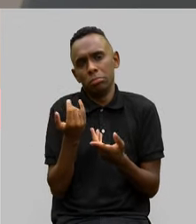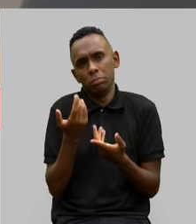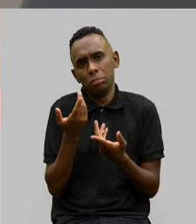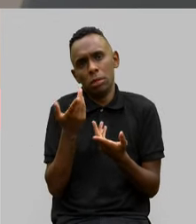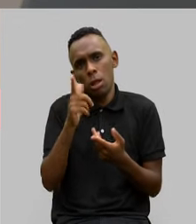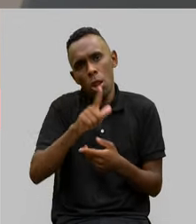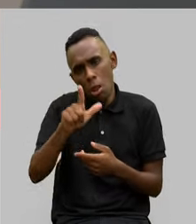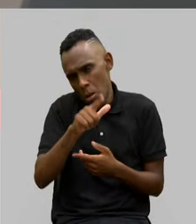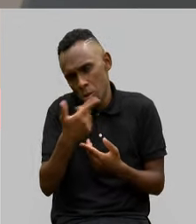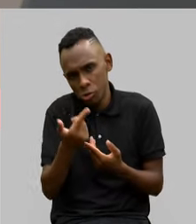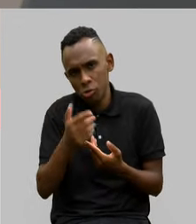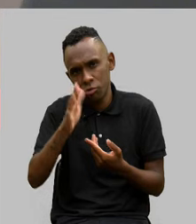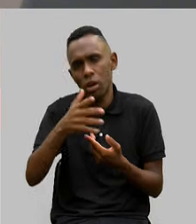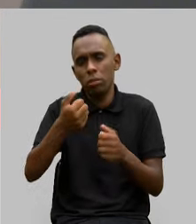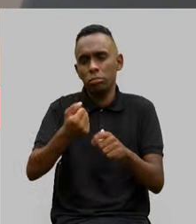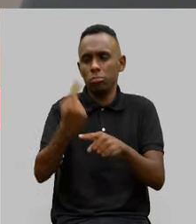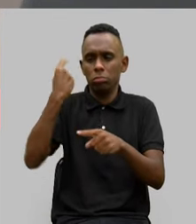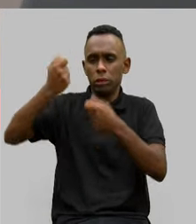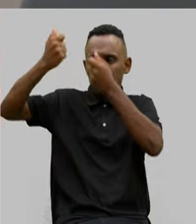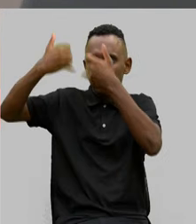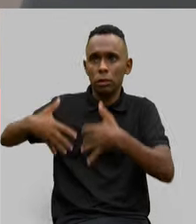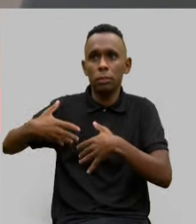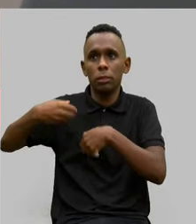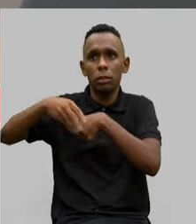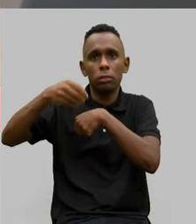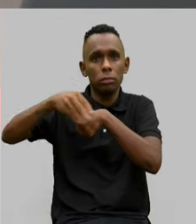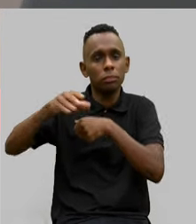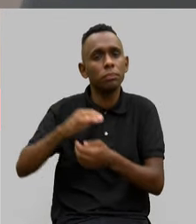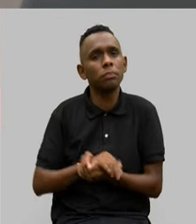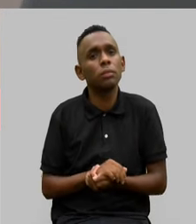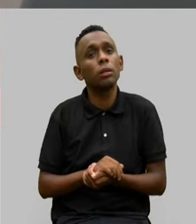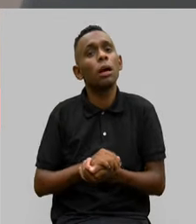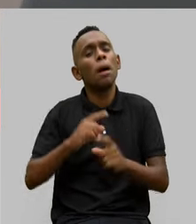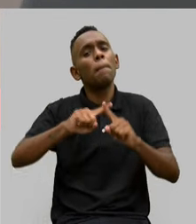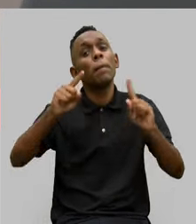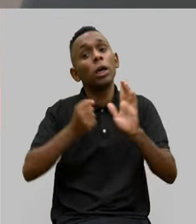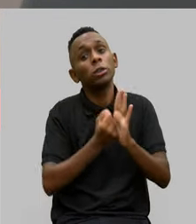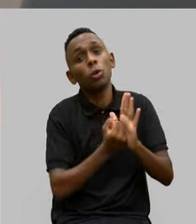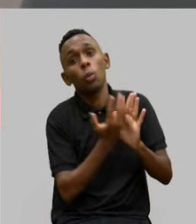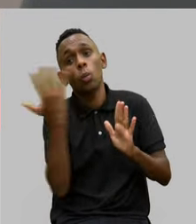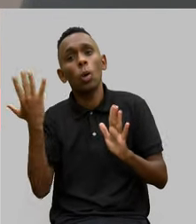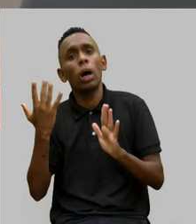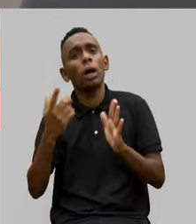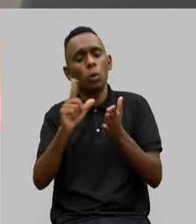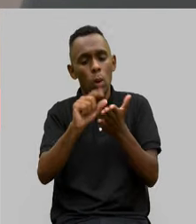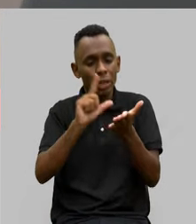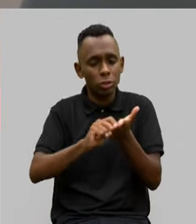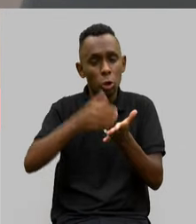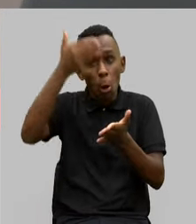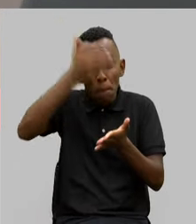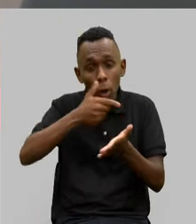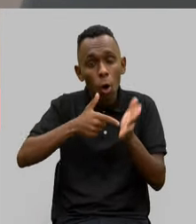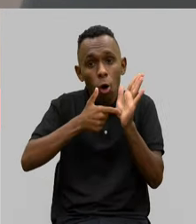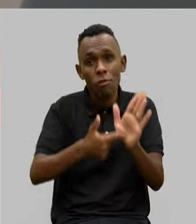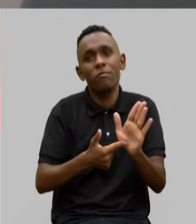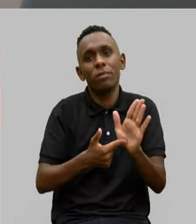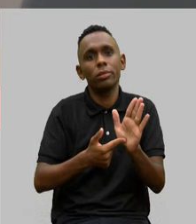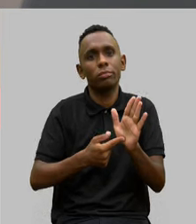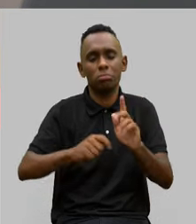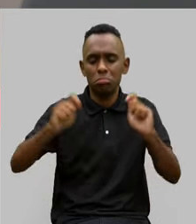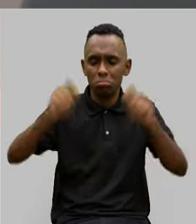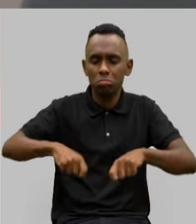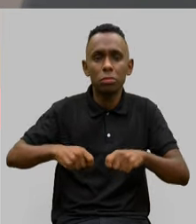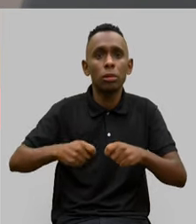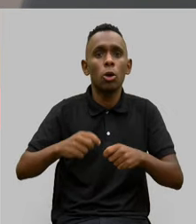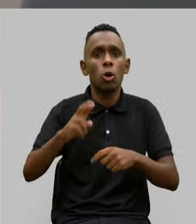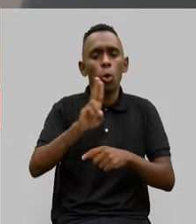várias coisas que já foram ditas aqui mas eh a quantidade de artigos científicos comprovando a eficácia